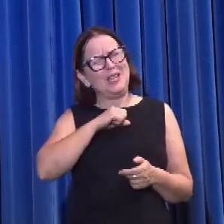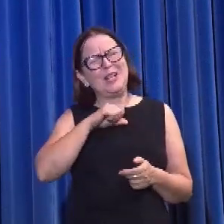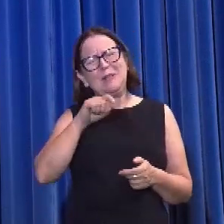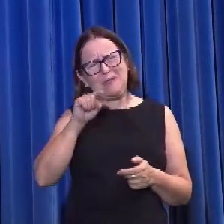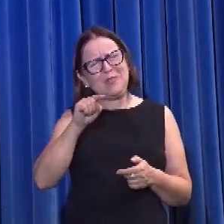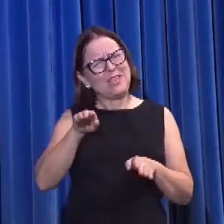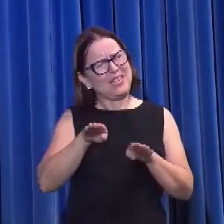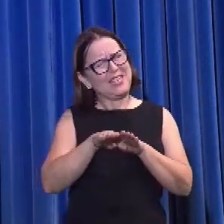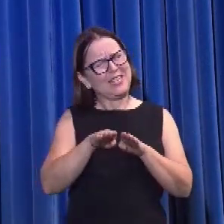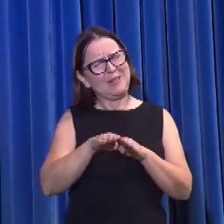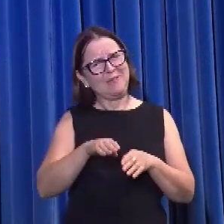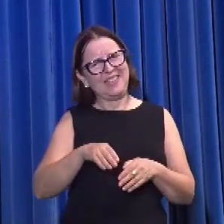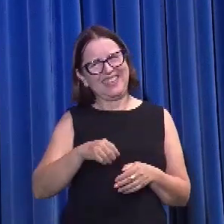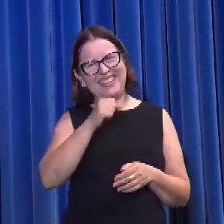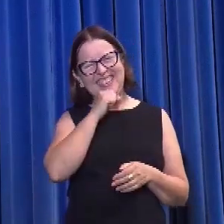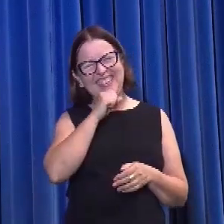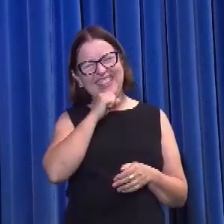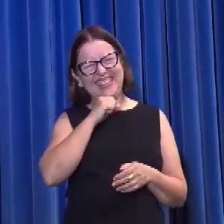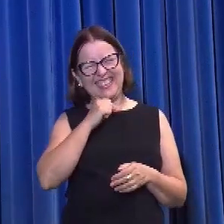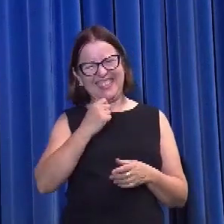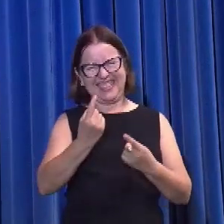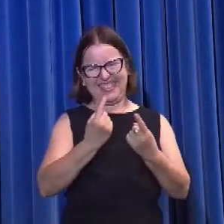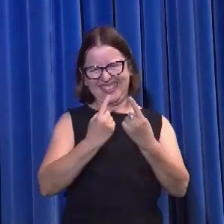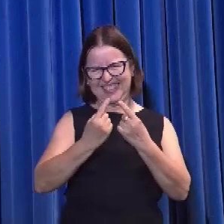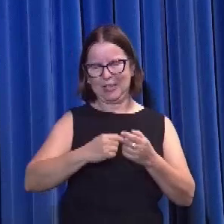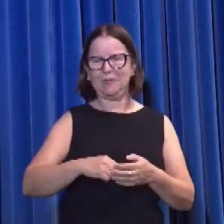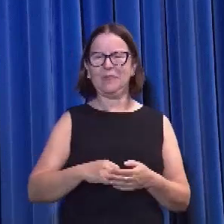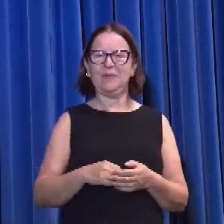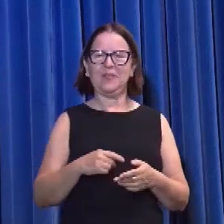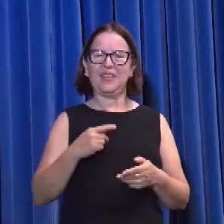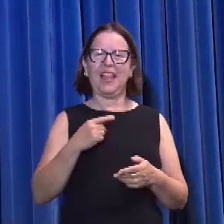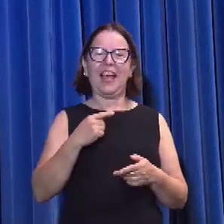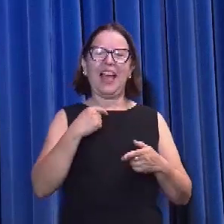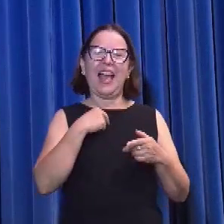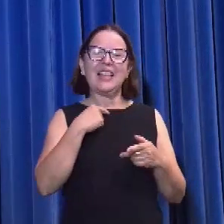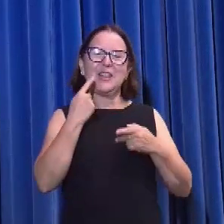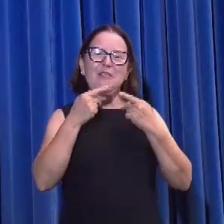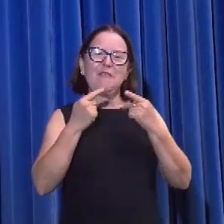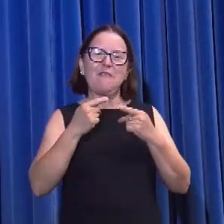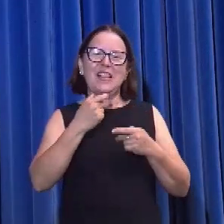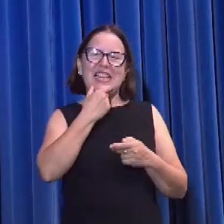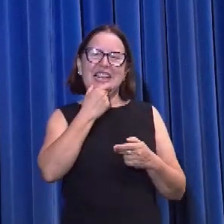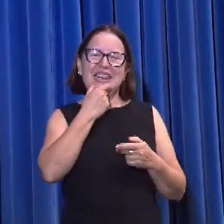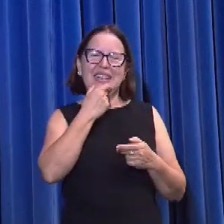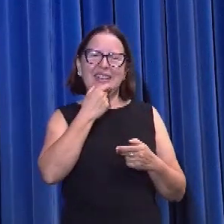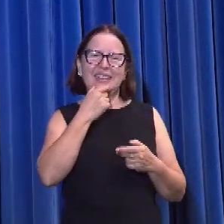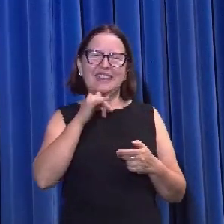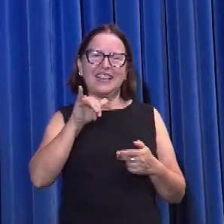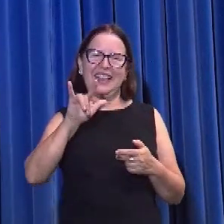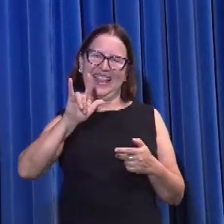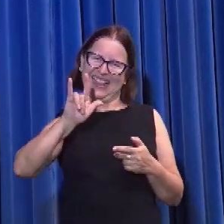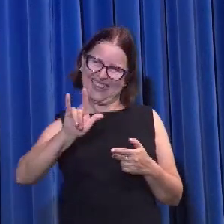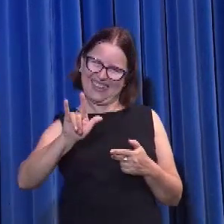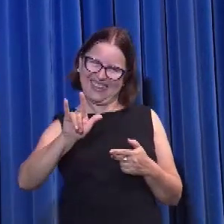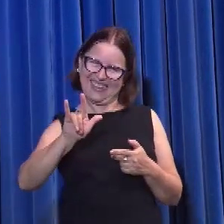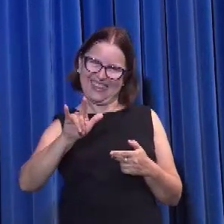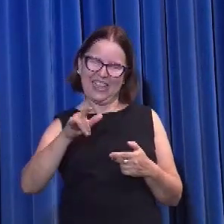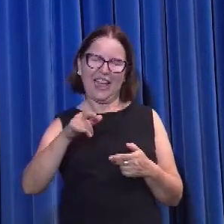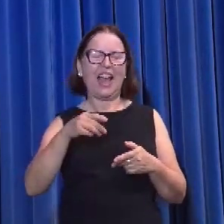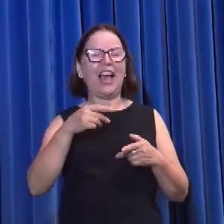Aí tem reciprocidade. Aí eu digo assim: I love you. Aí ela diz: I love you